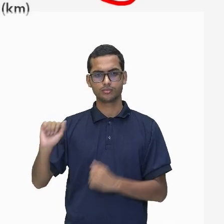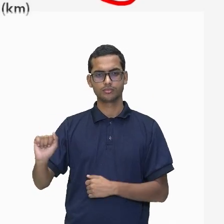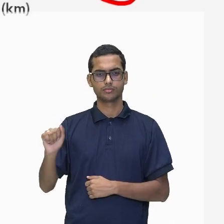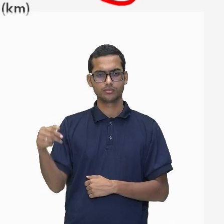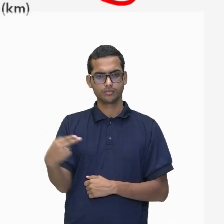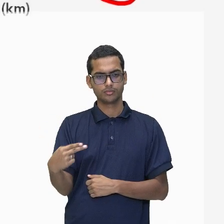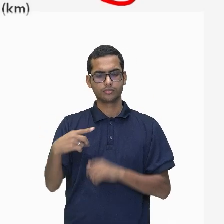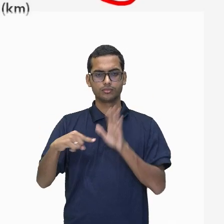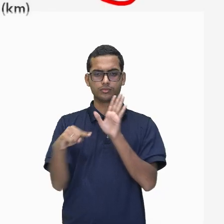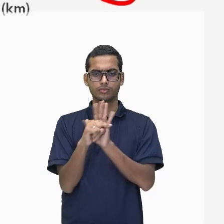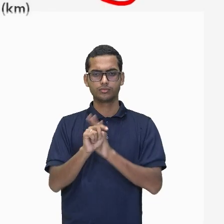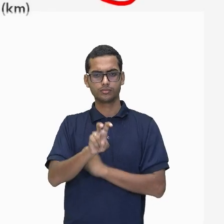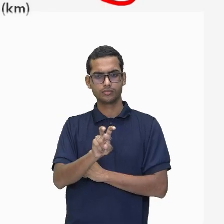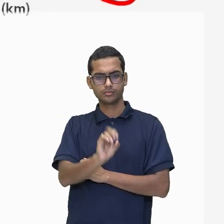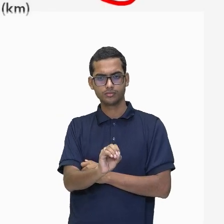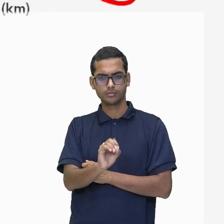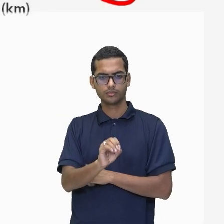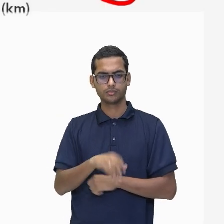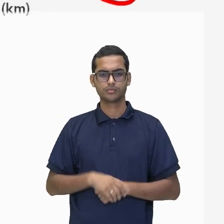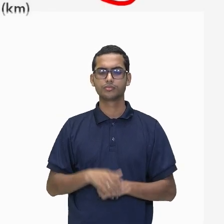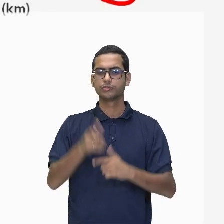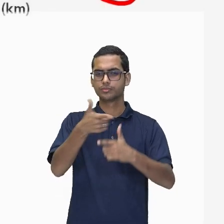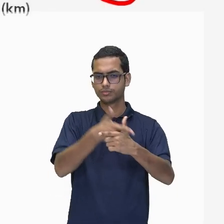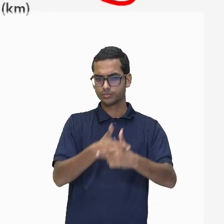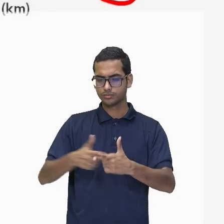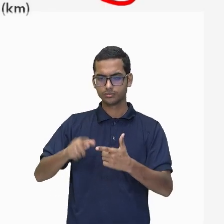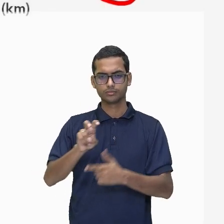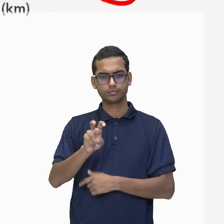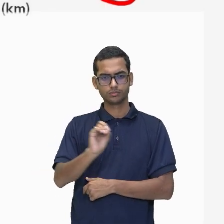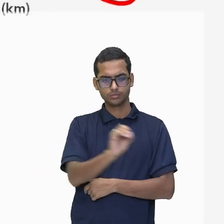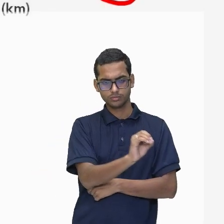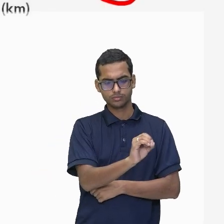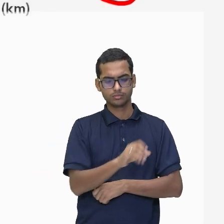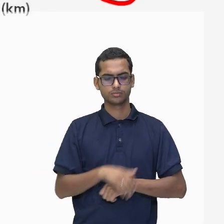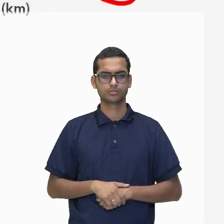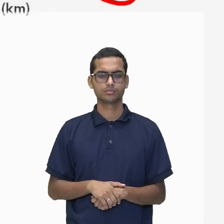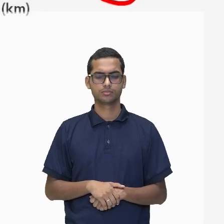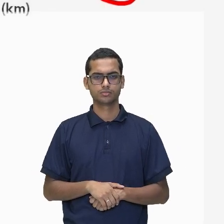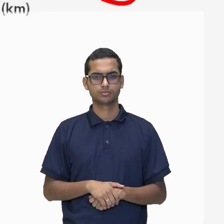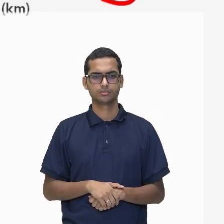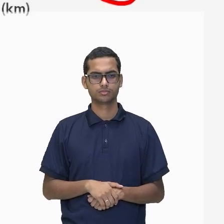Menos 50 dividido por 500.